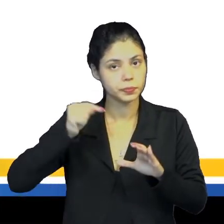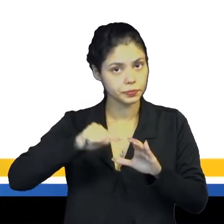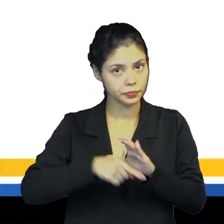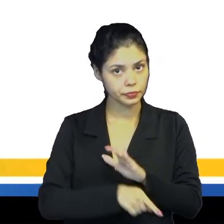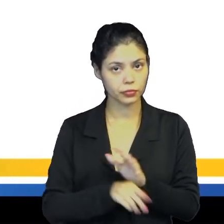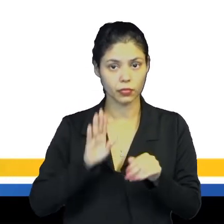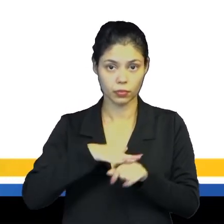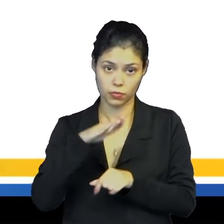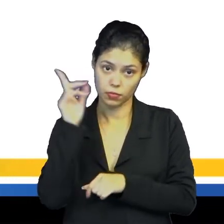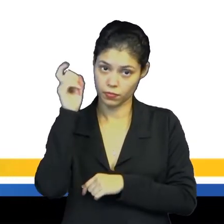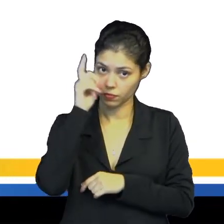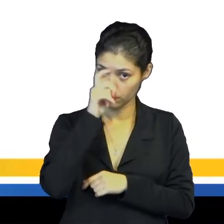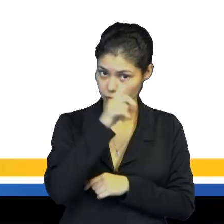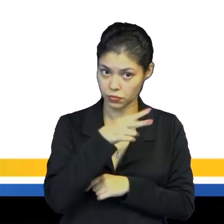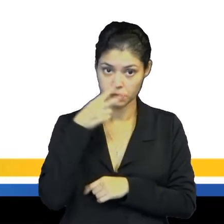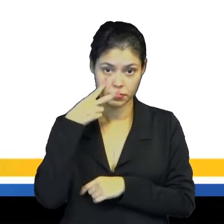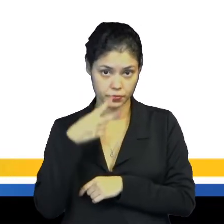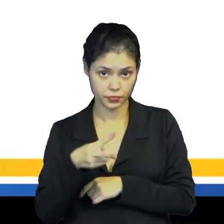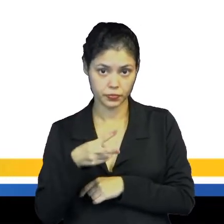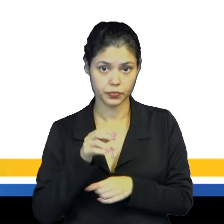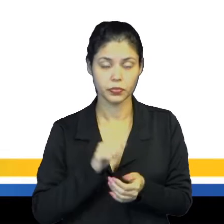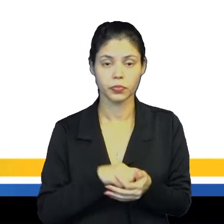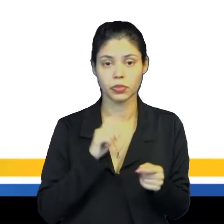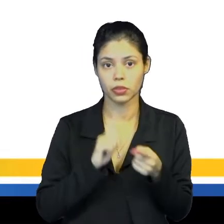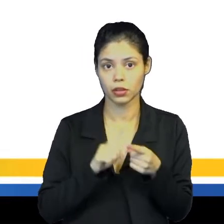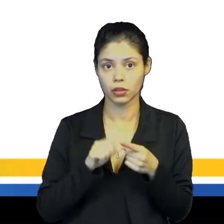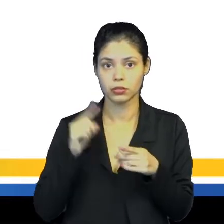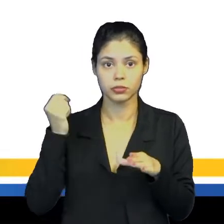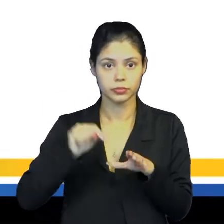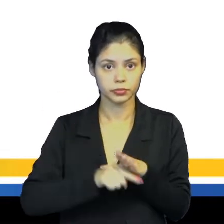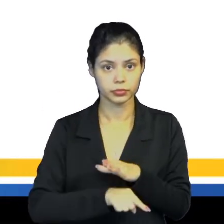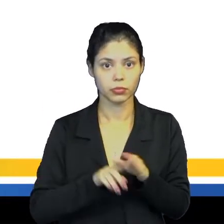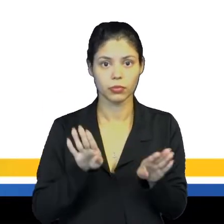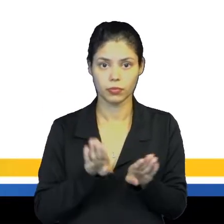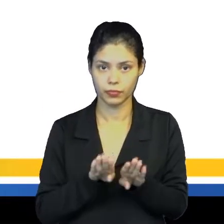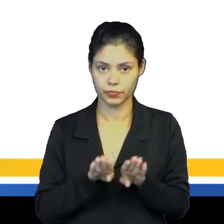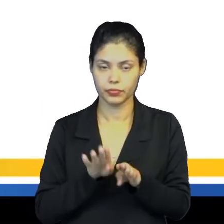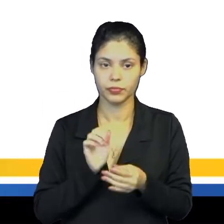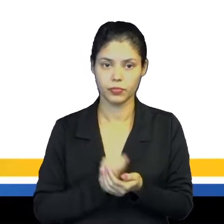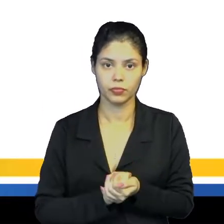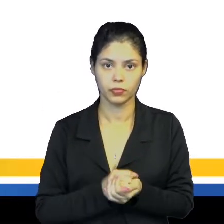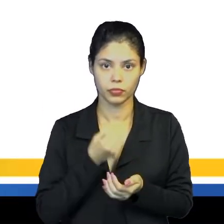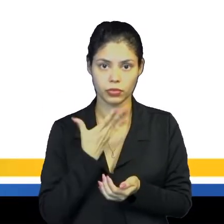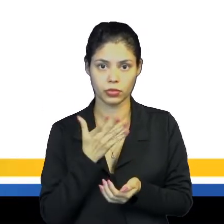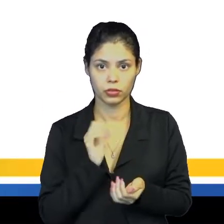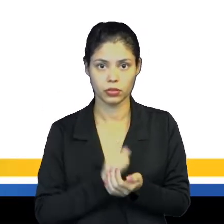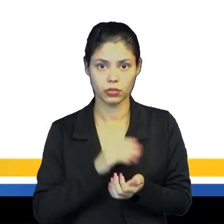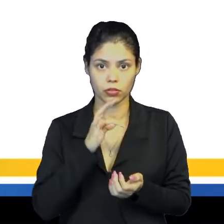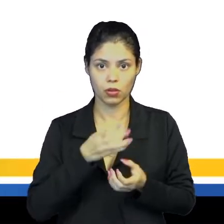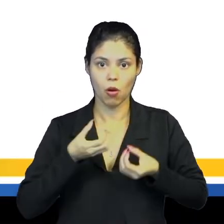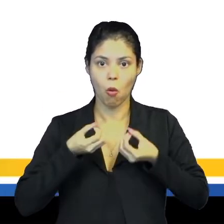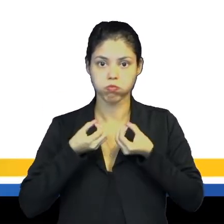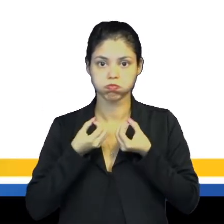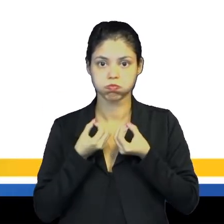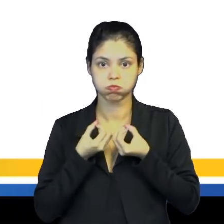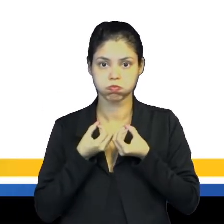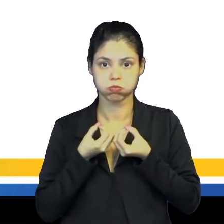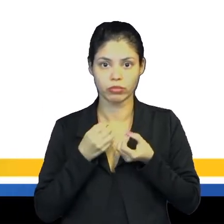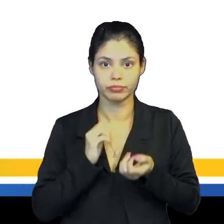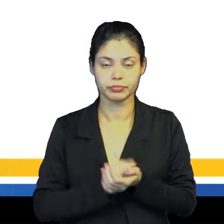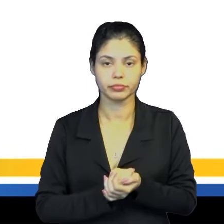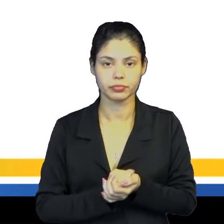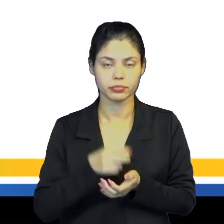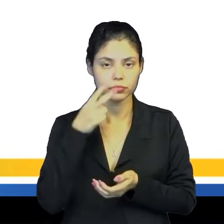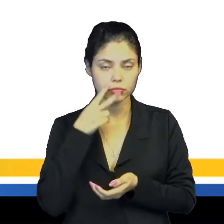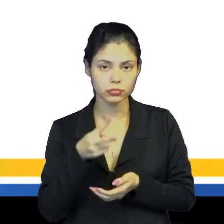internos são mais difíceis de ser observados, por isso são chamados de órgãos internos. Bom, nós temos os testículos, né? Que vimos